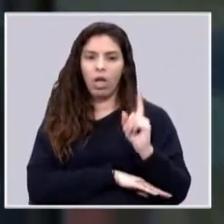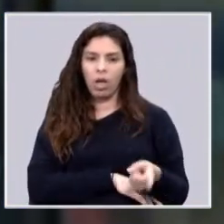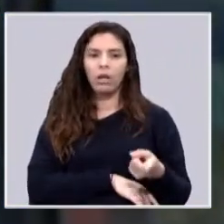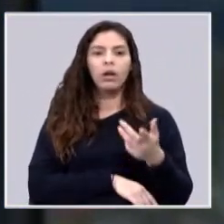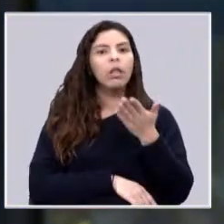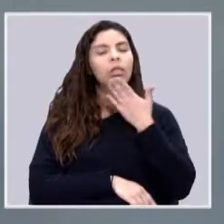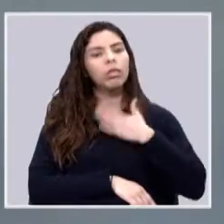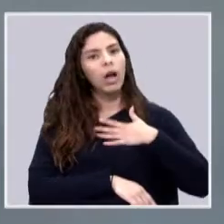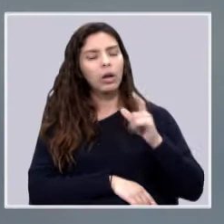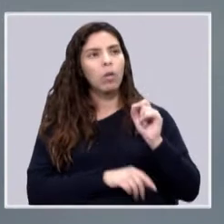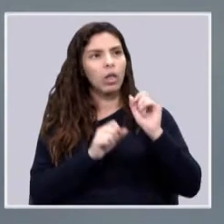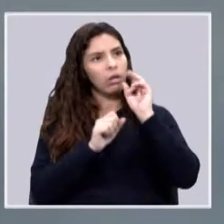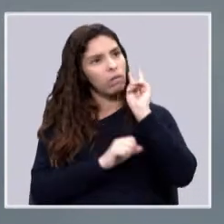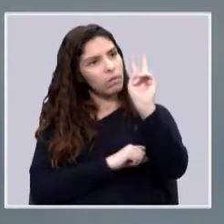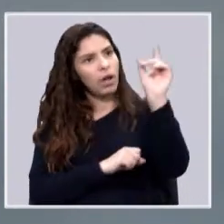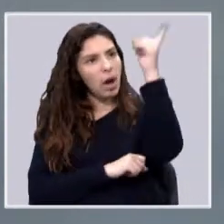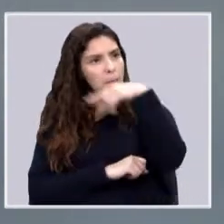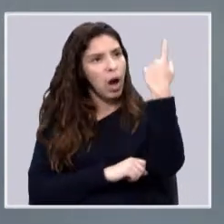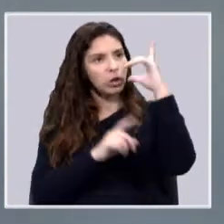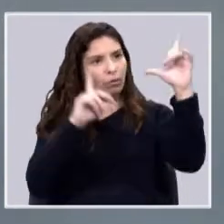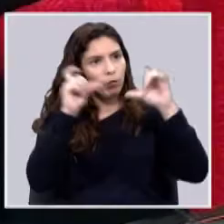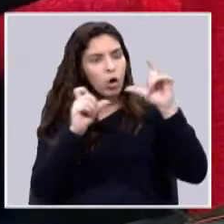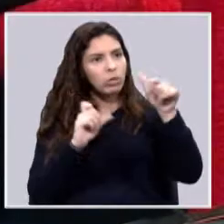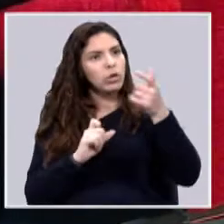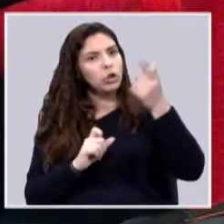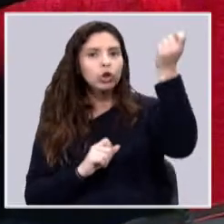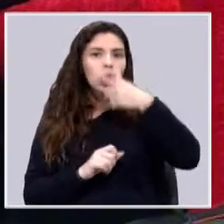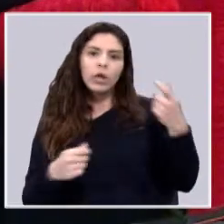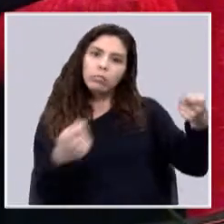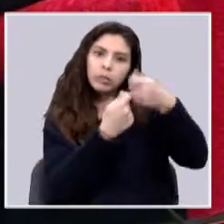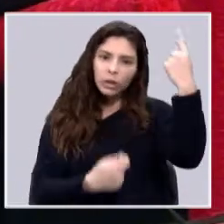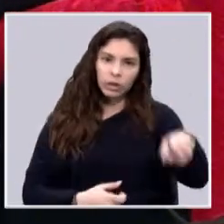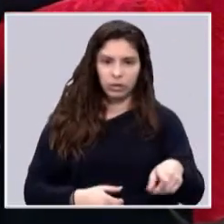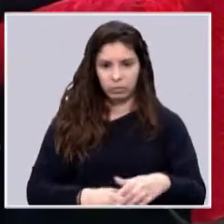nos traz histórias que precisam de ser contadas.